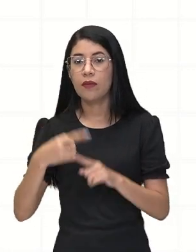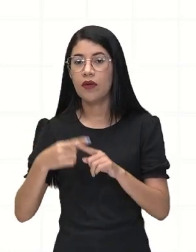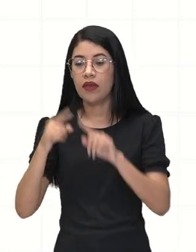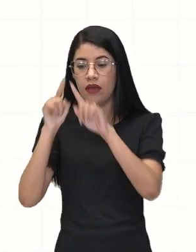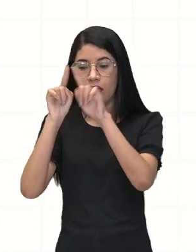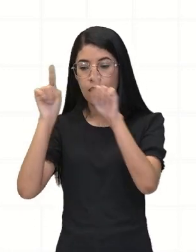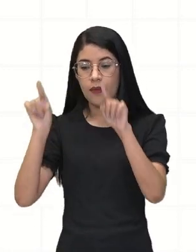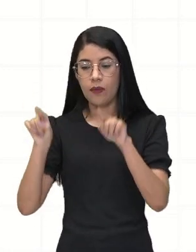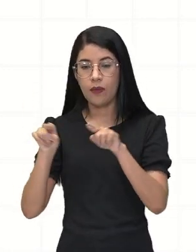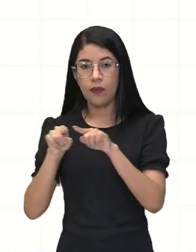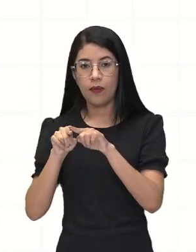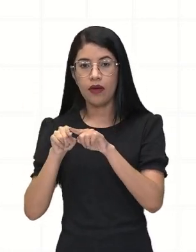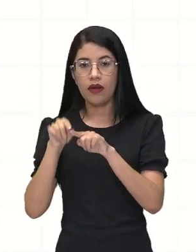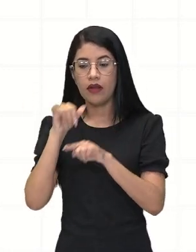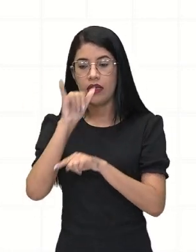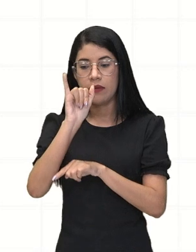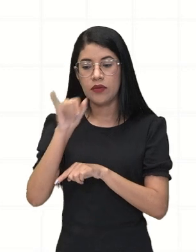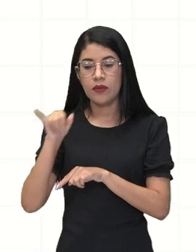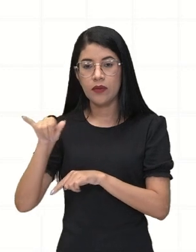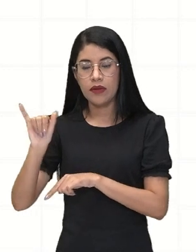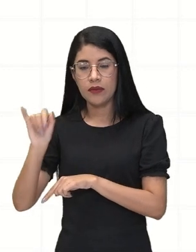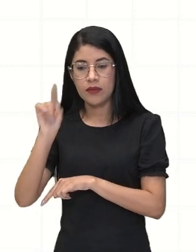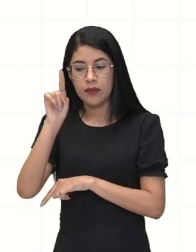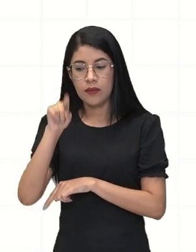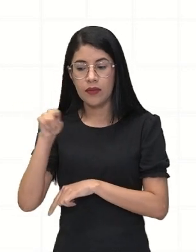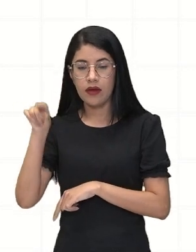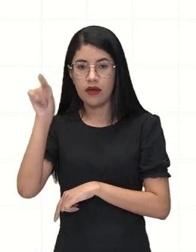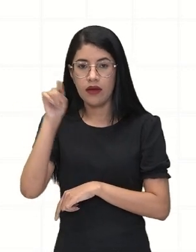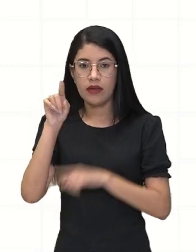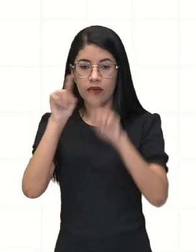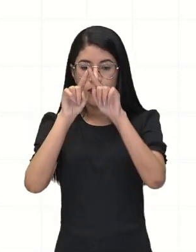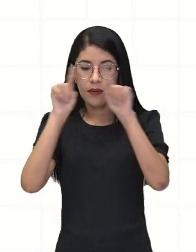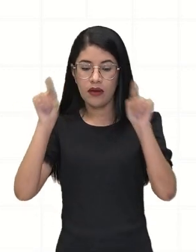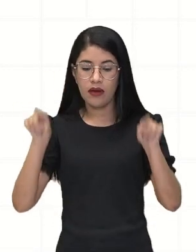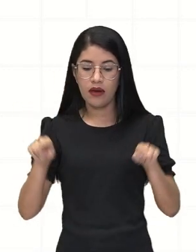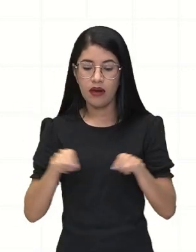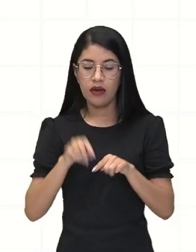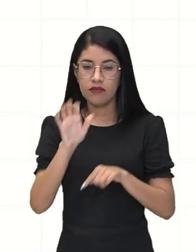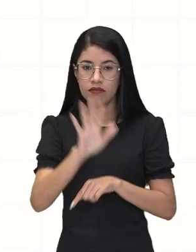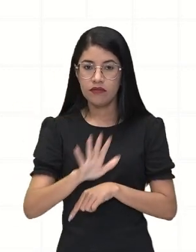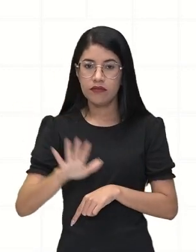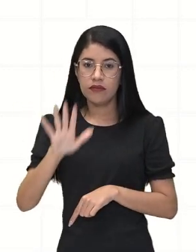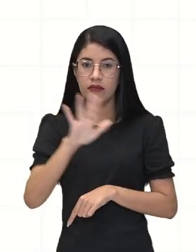Tudo bem? Então, a área que vai sobrar é essa. Ok?